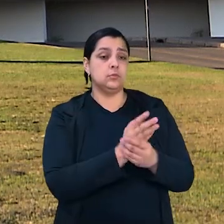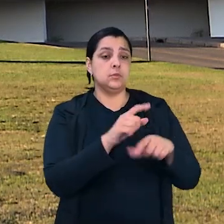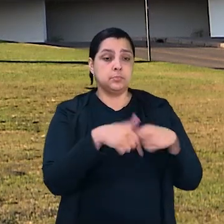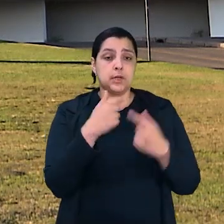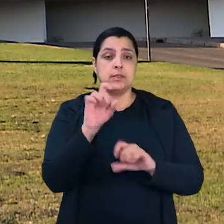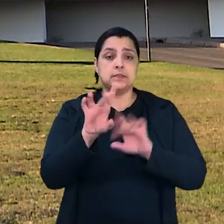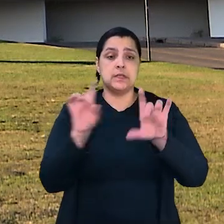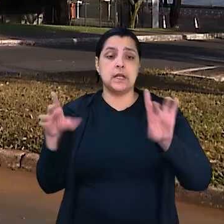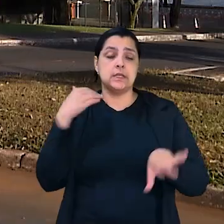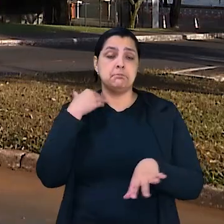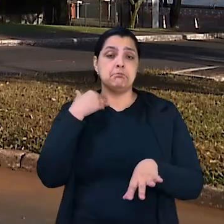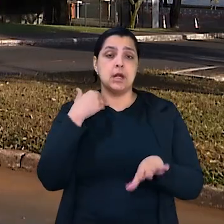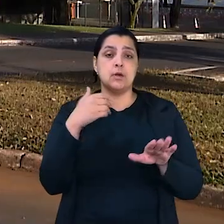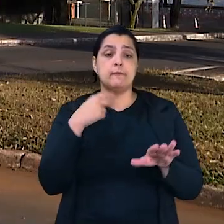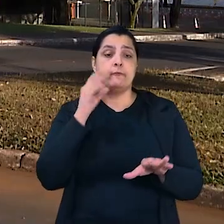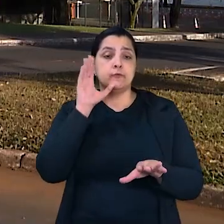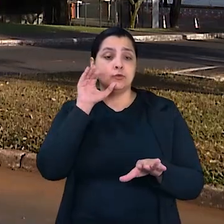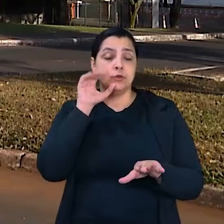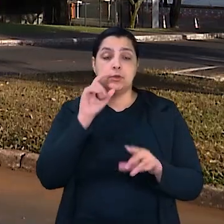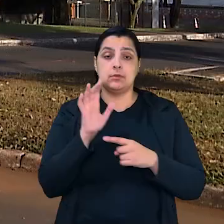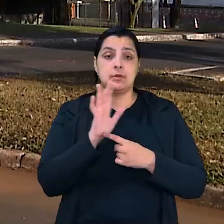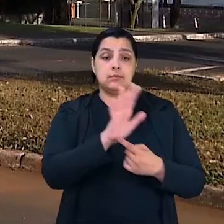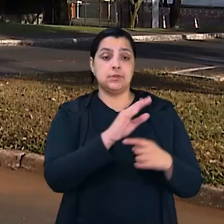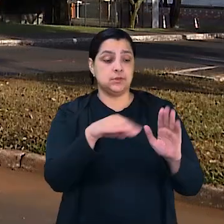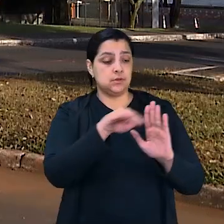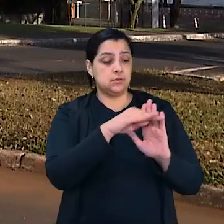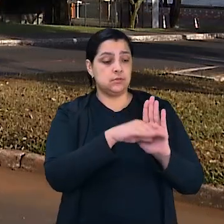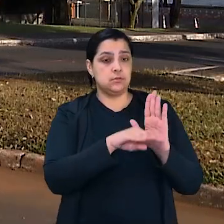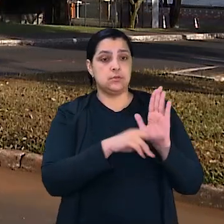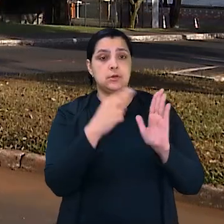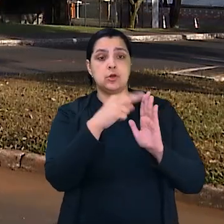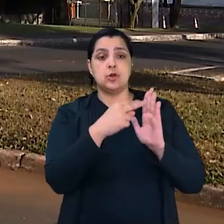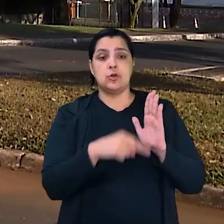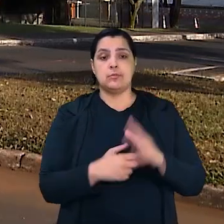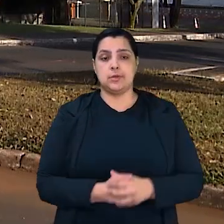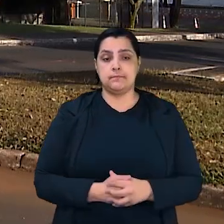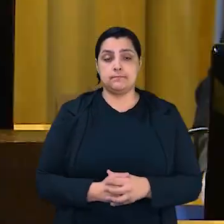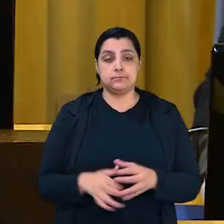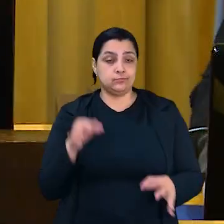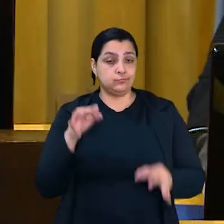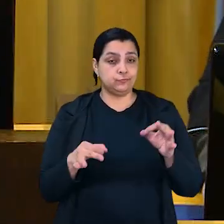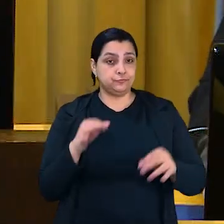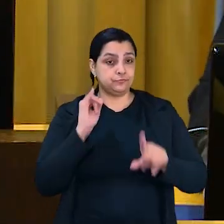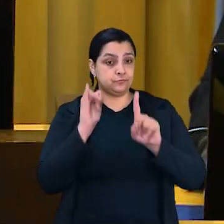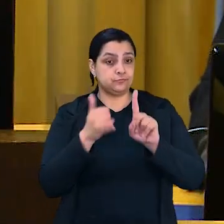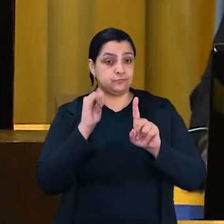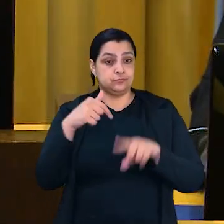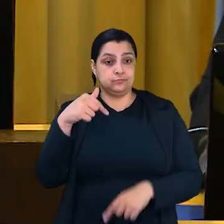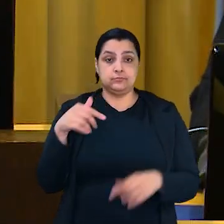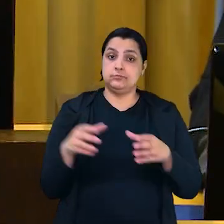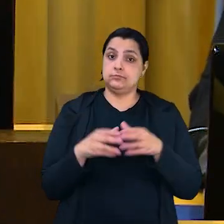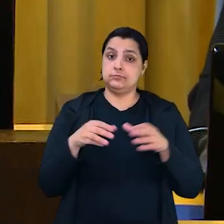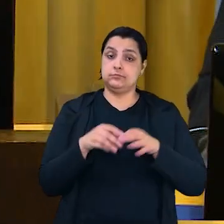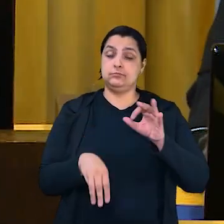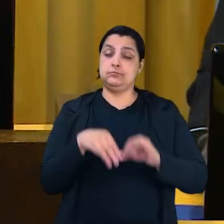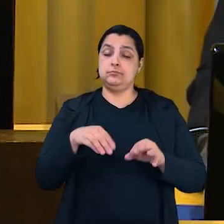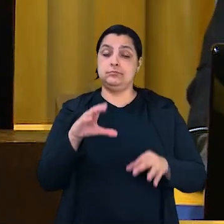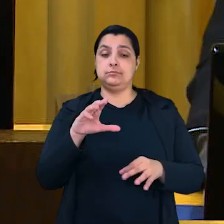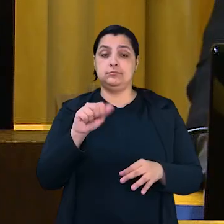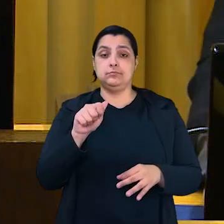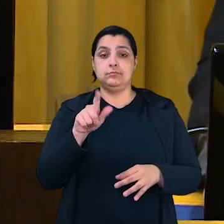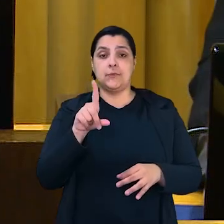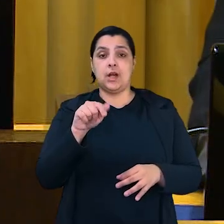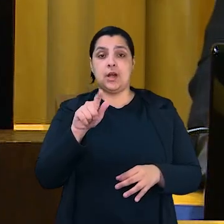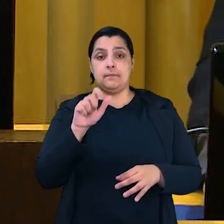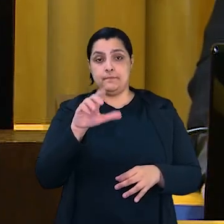moral em favor de cada bancário sem apresentar uma lista com os nomes. No julgamento, o relator na 7ª turma,